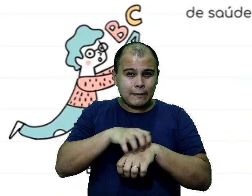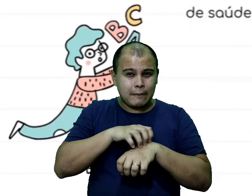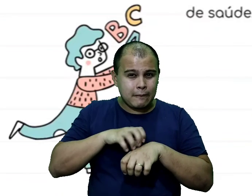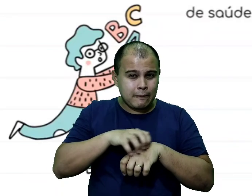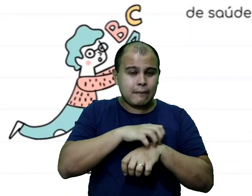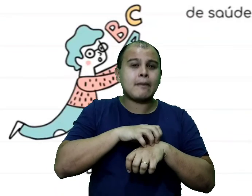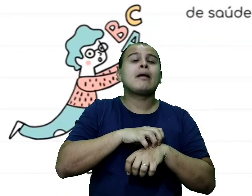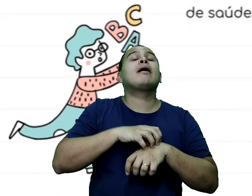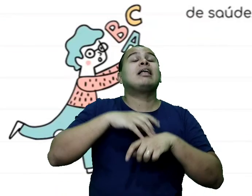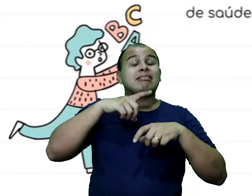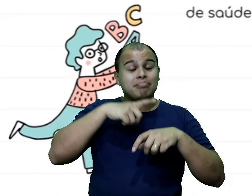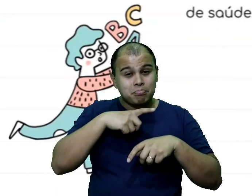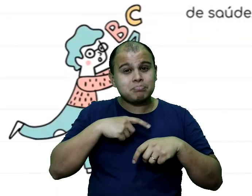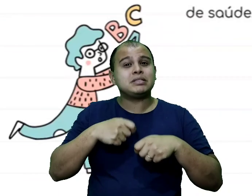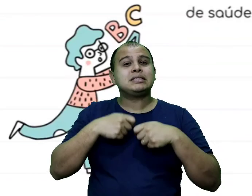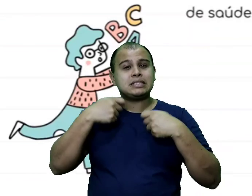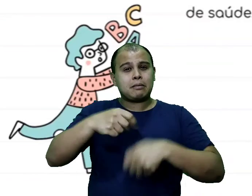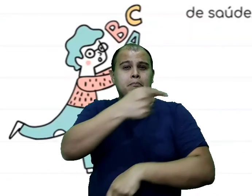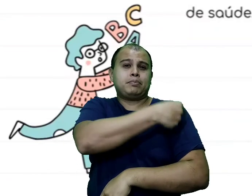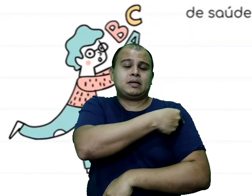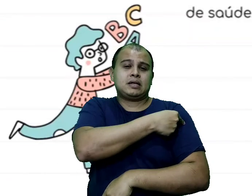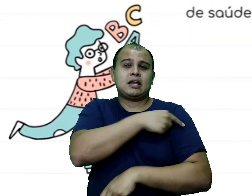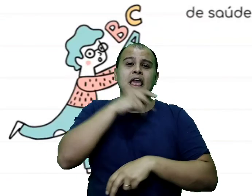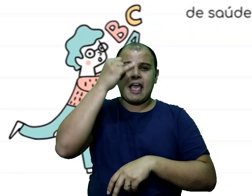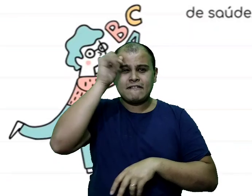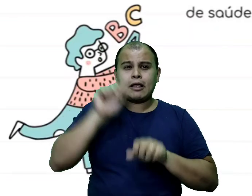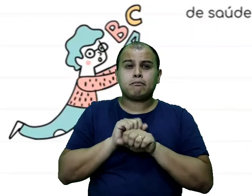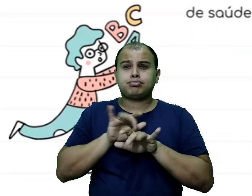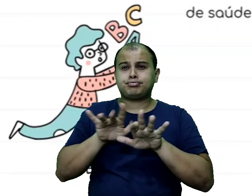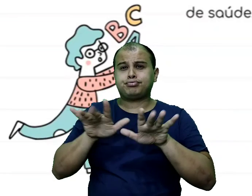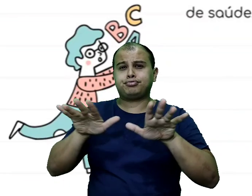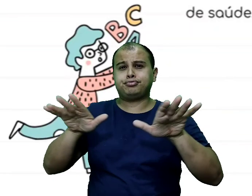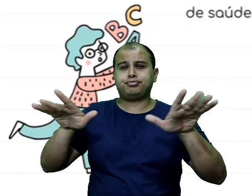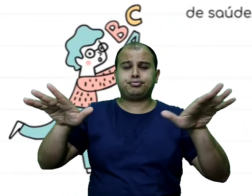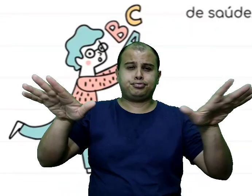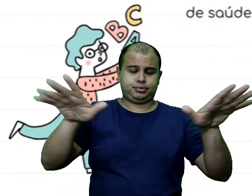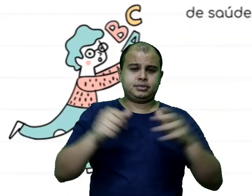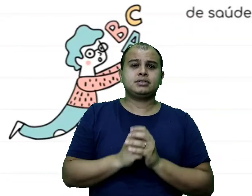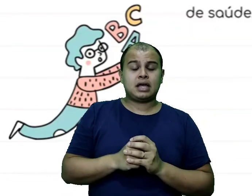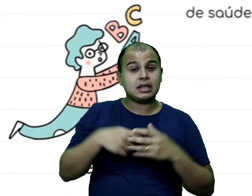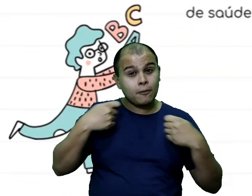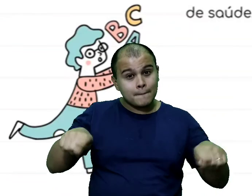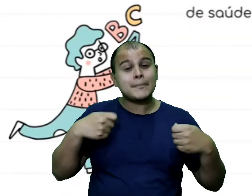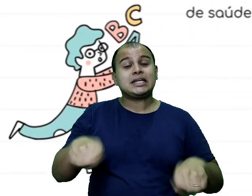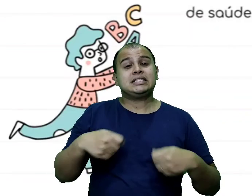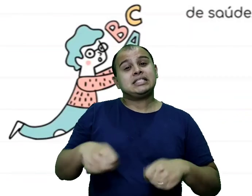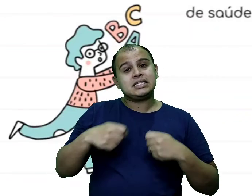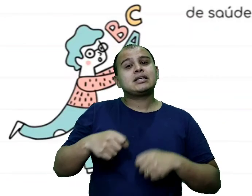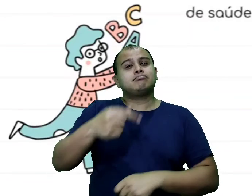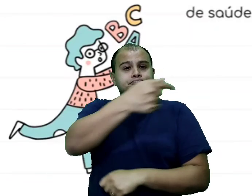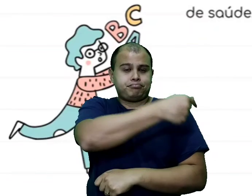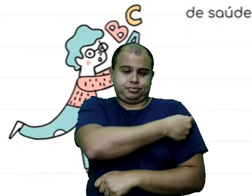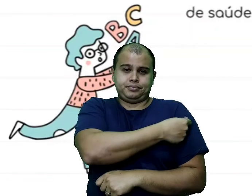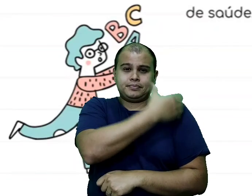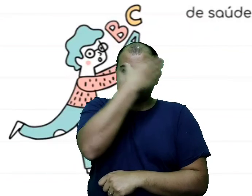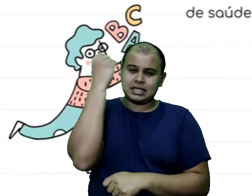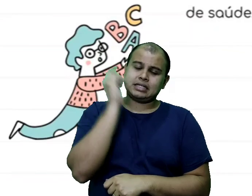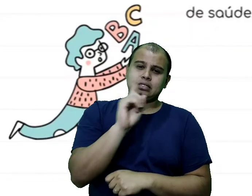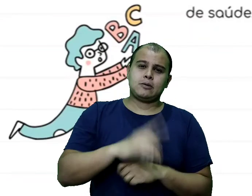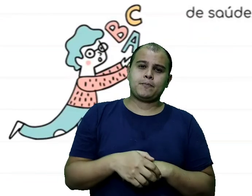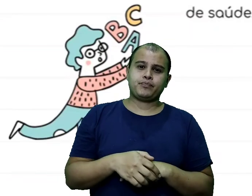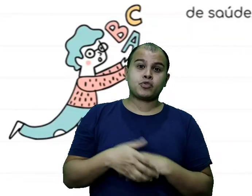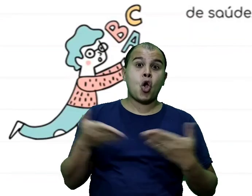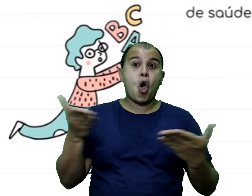várias outras. Então, a gente não pode deixar isso passar em branco. Não pode deixar passar batido. A gente fala muito da Covid agora,